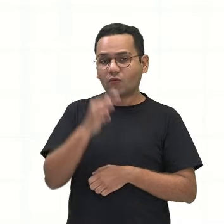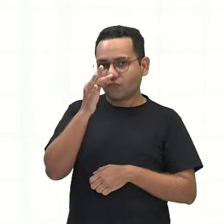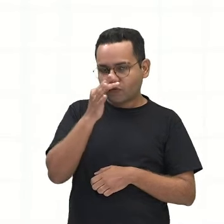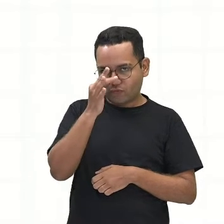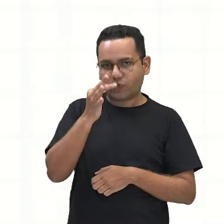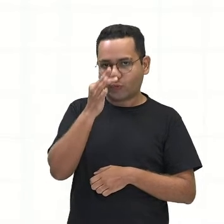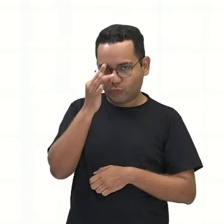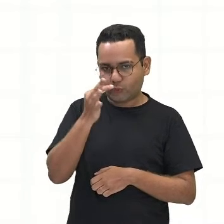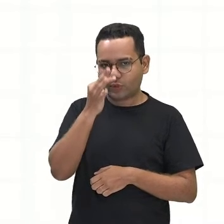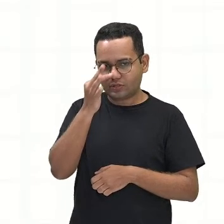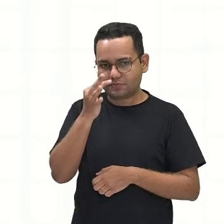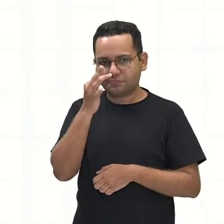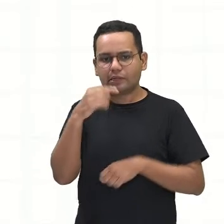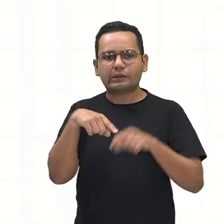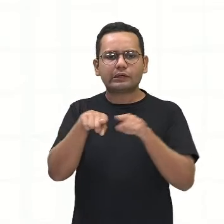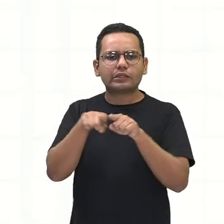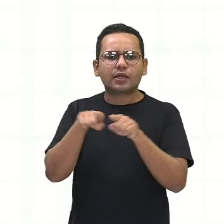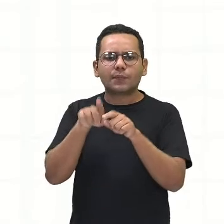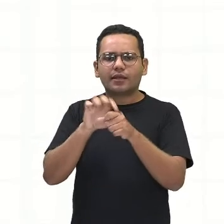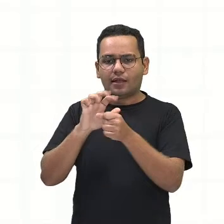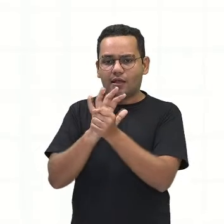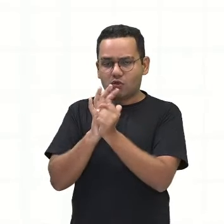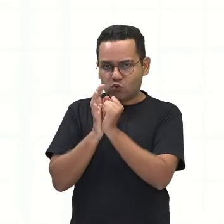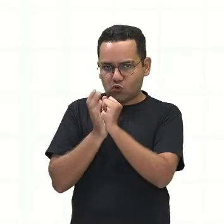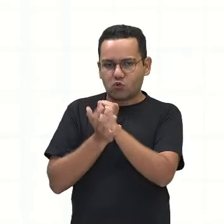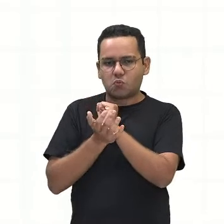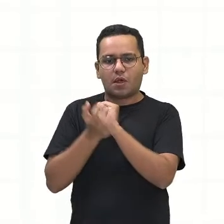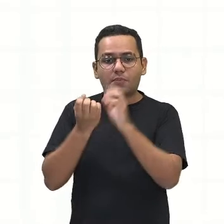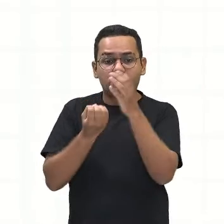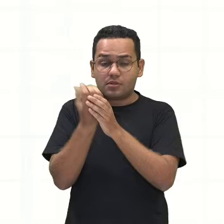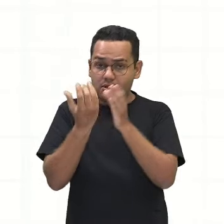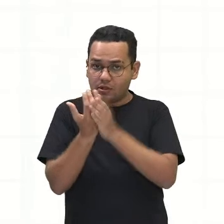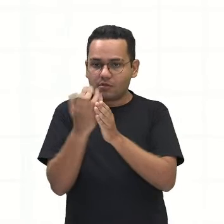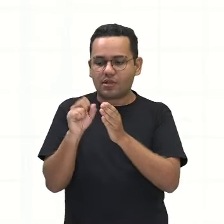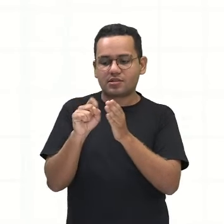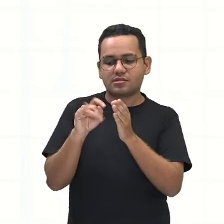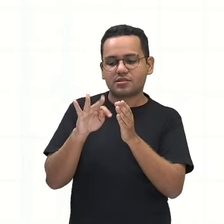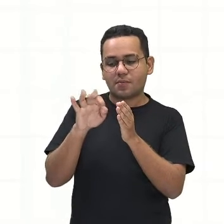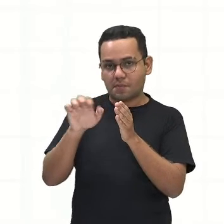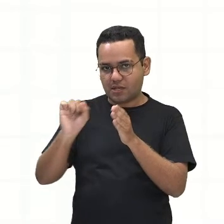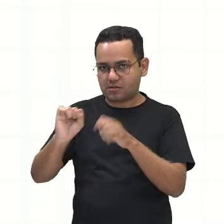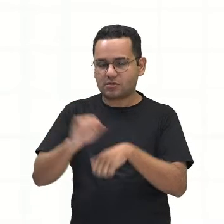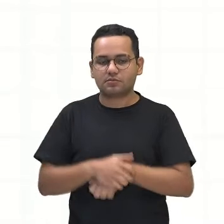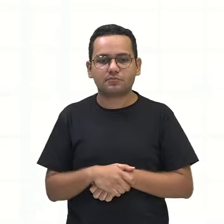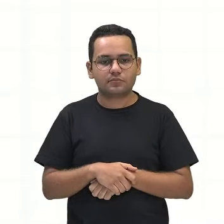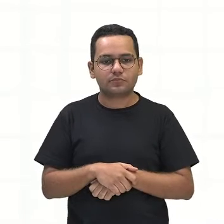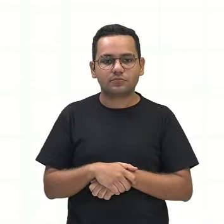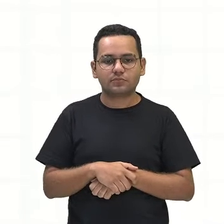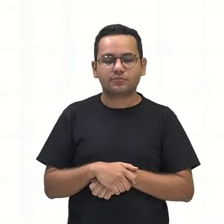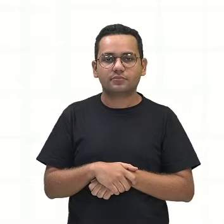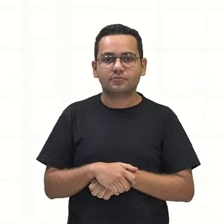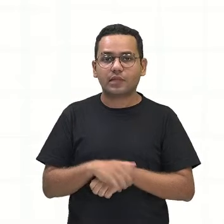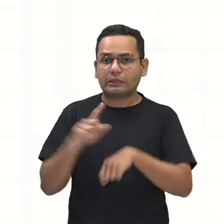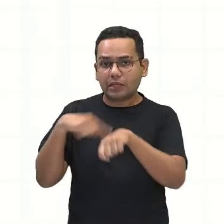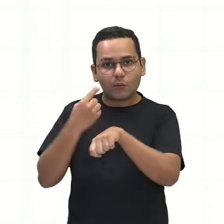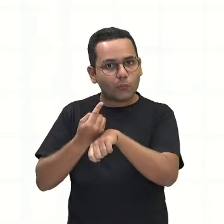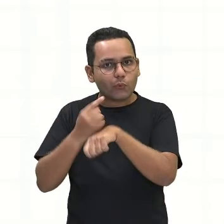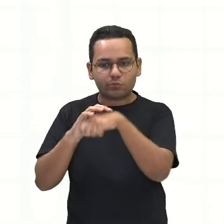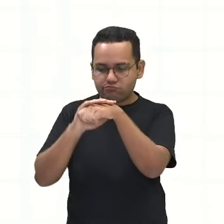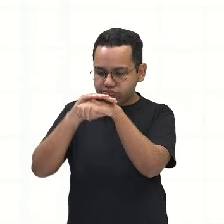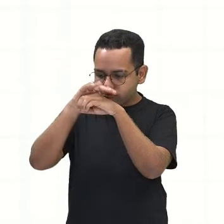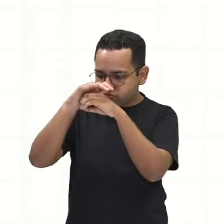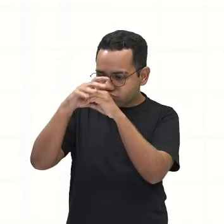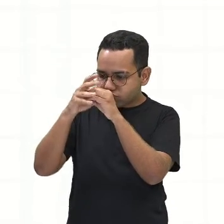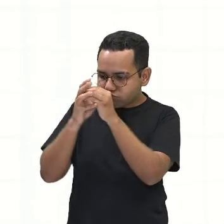angiospermas produzem sementes e as sementes já são fruto da polinização,